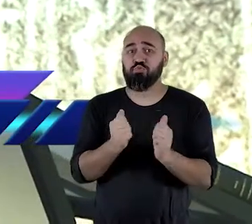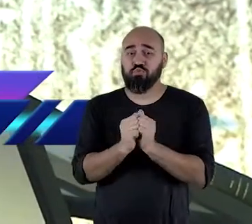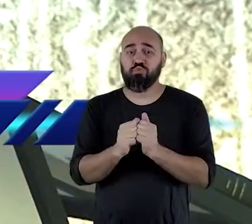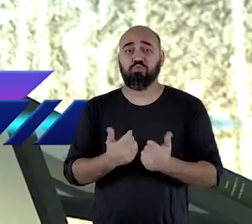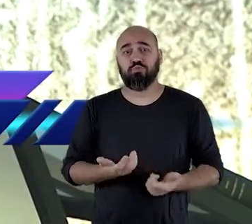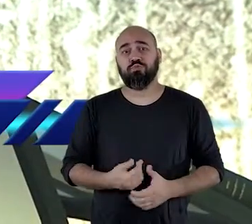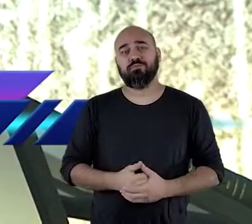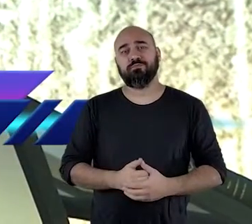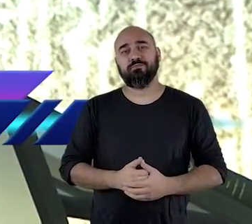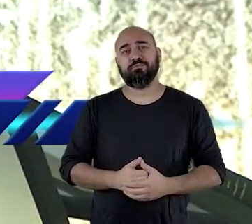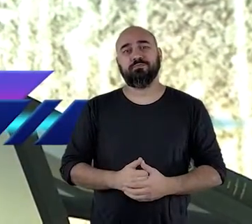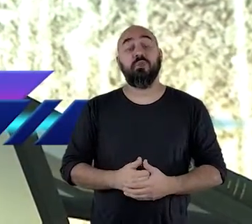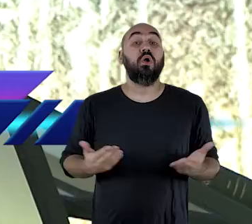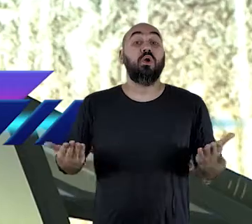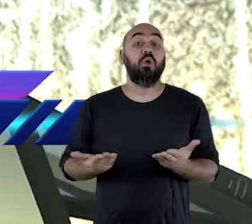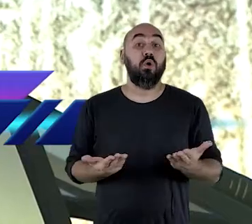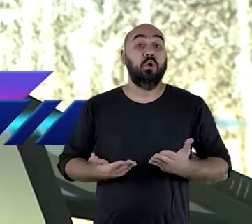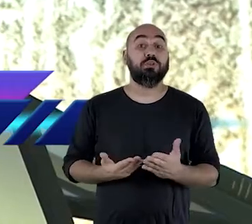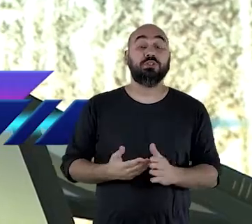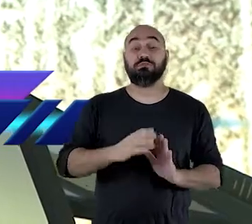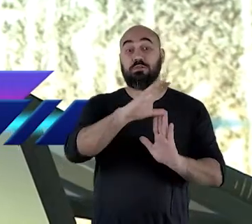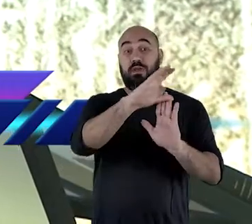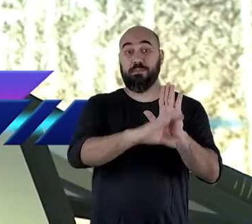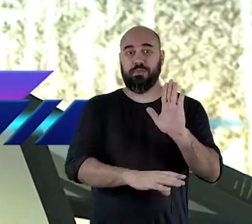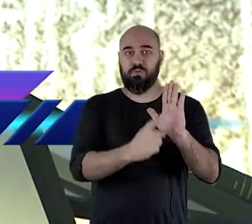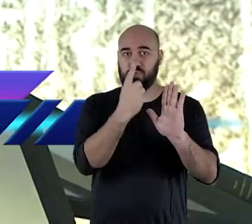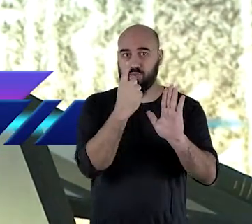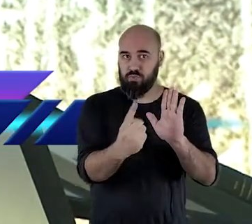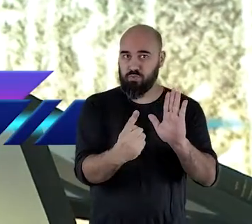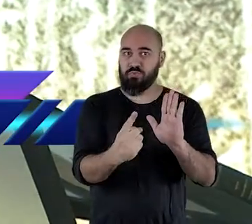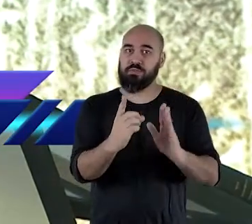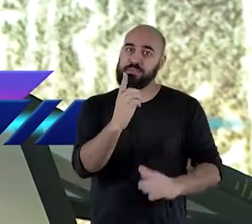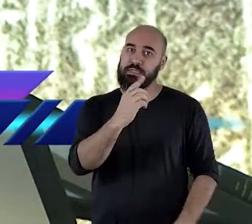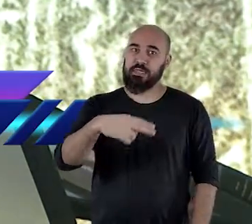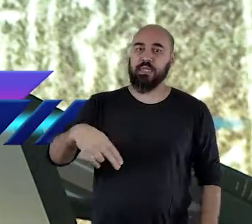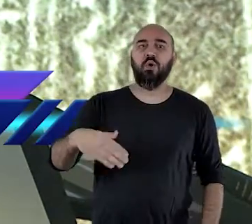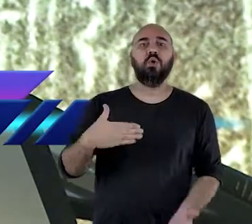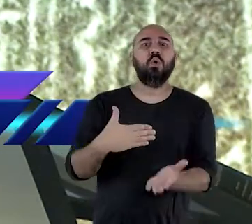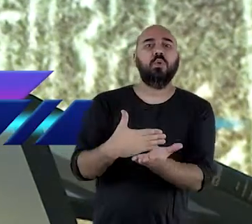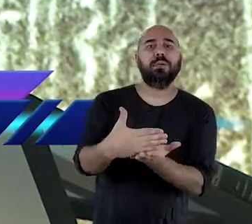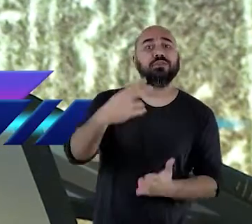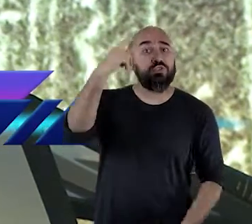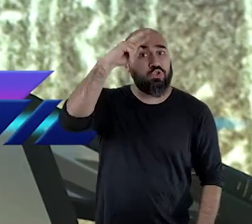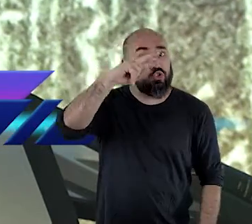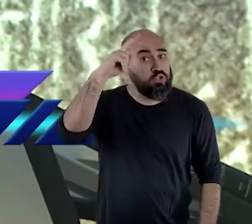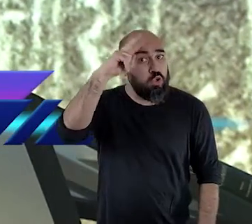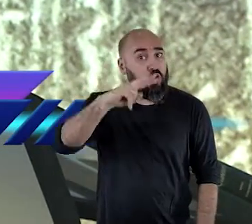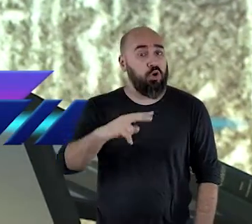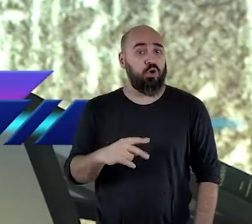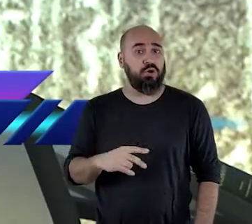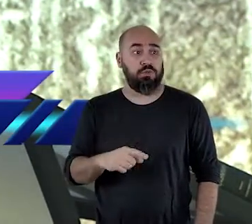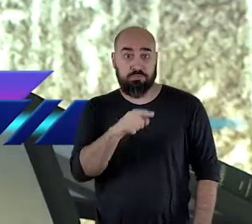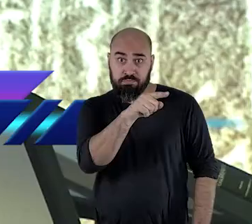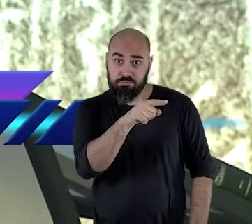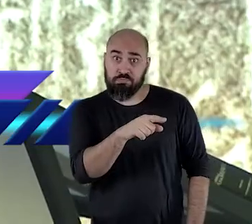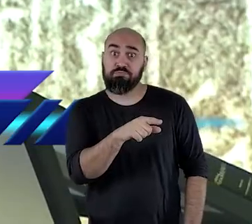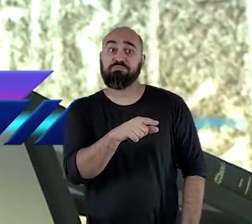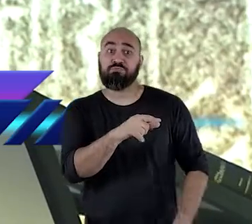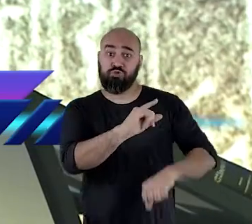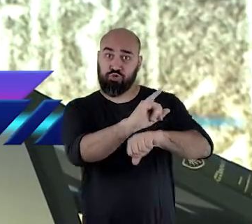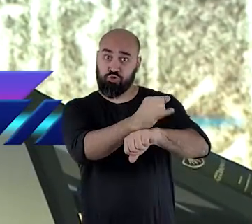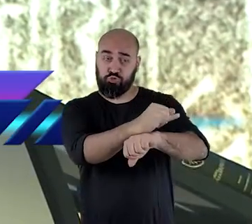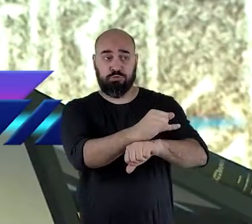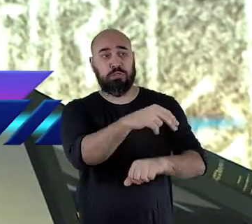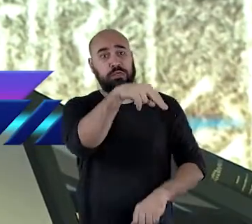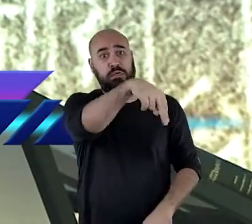vamos tratar do primeiro capítulo de Daniel, o começo da história, quando o jovem Daniel